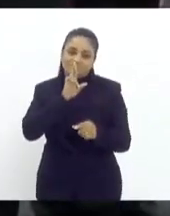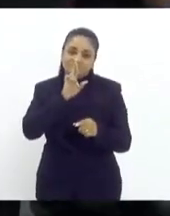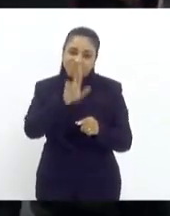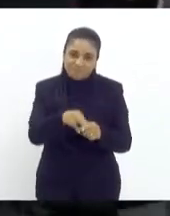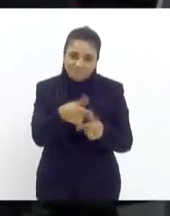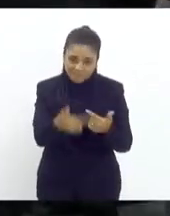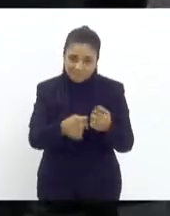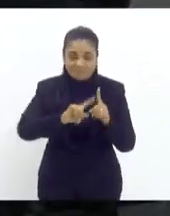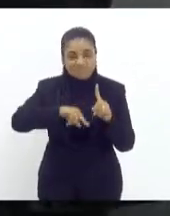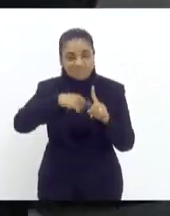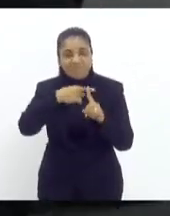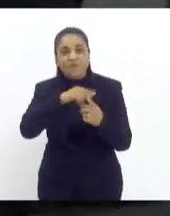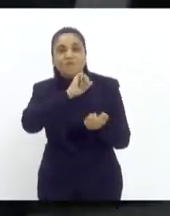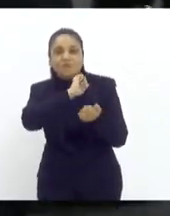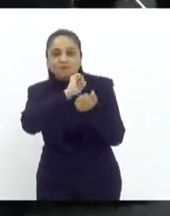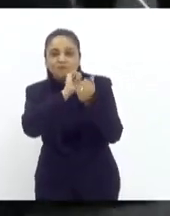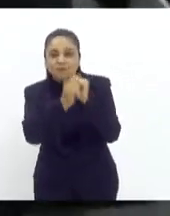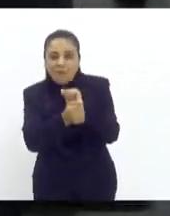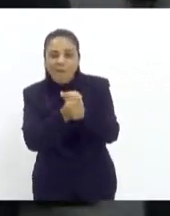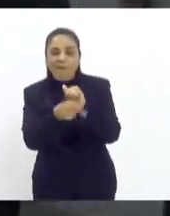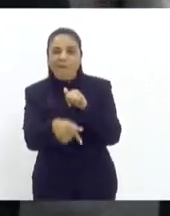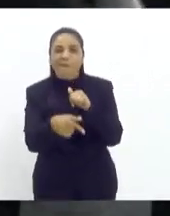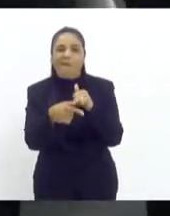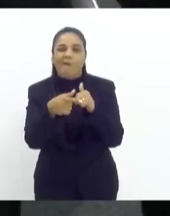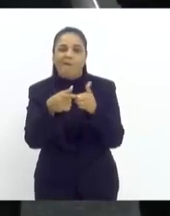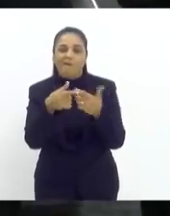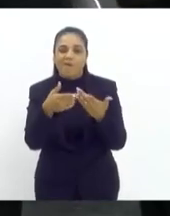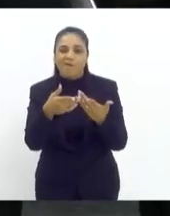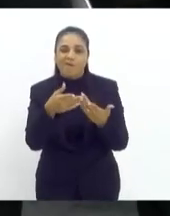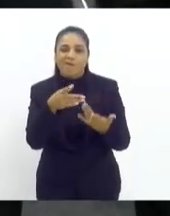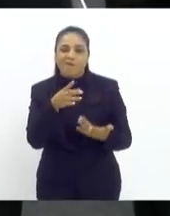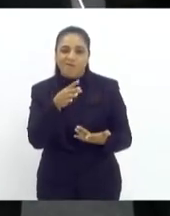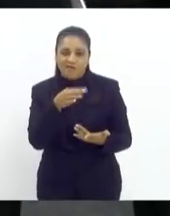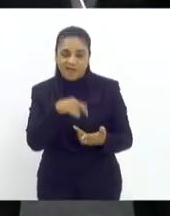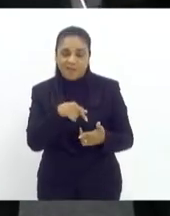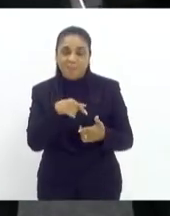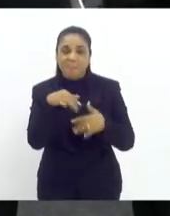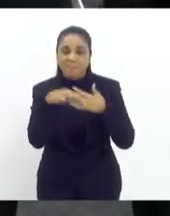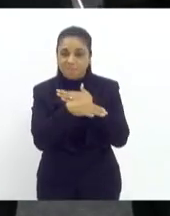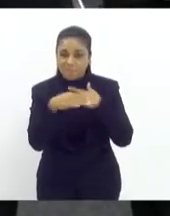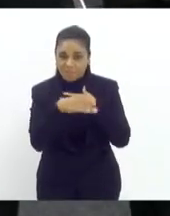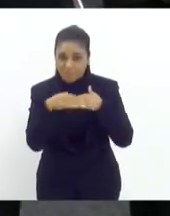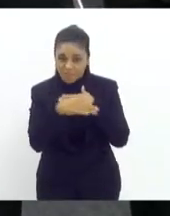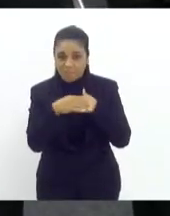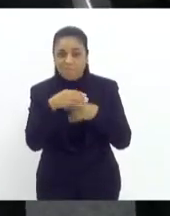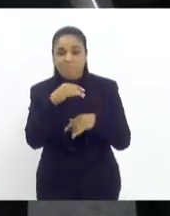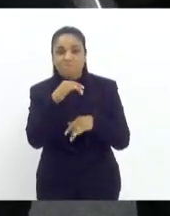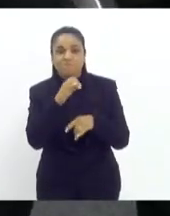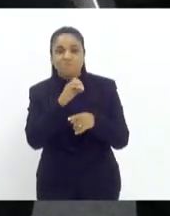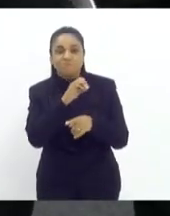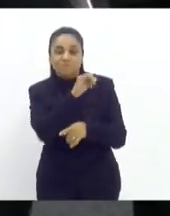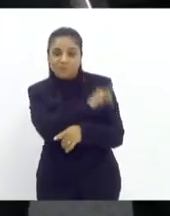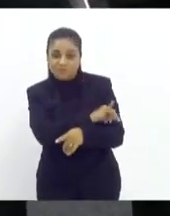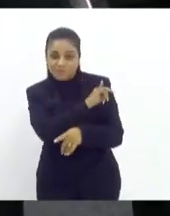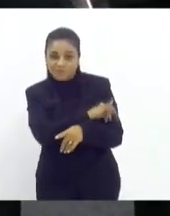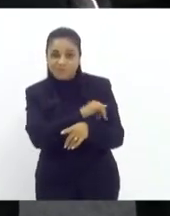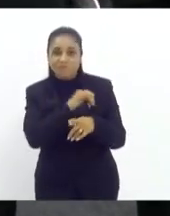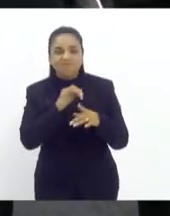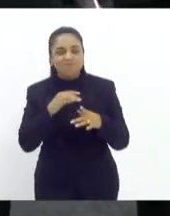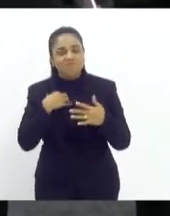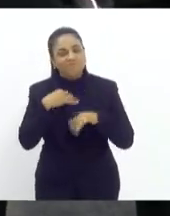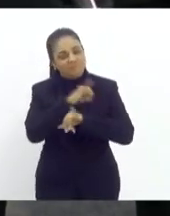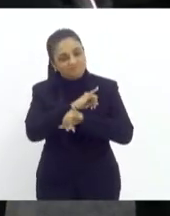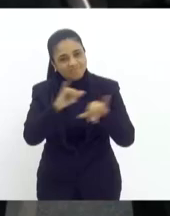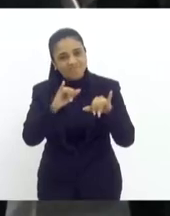o futebol Fluminense tão importante tão louvável e eu gostaria muito de manifestar aqui muito